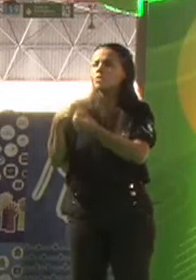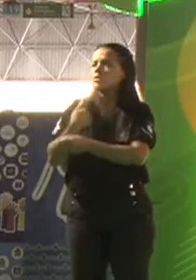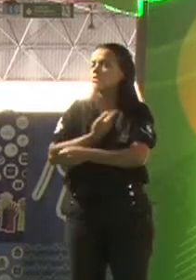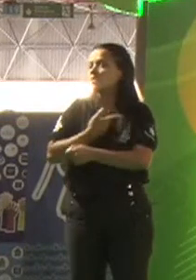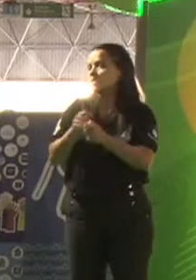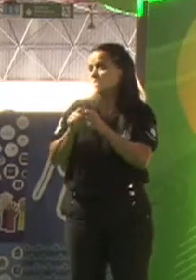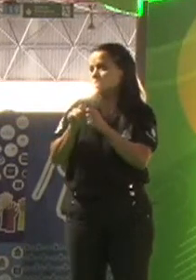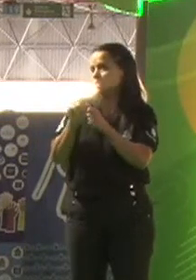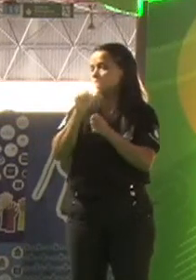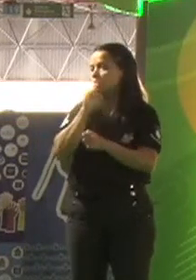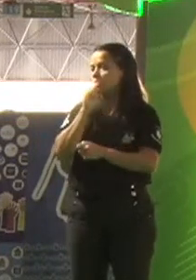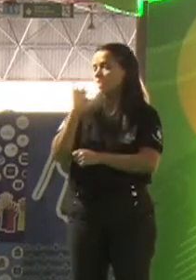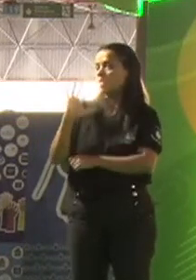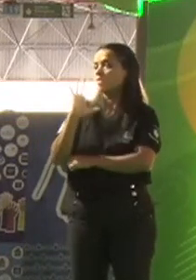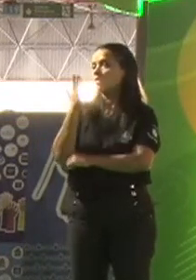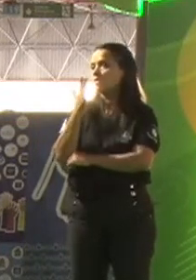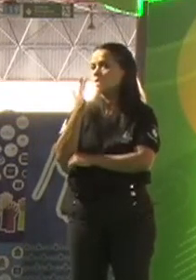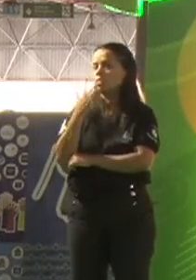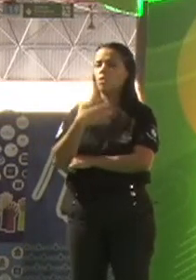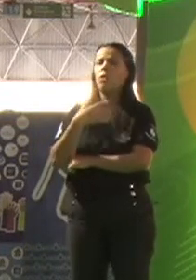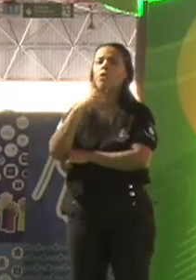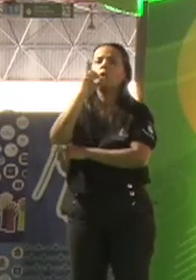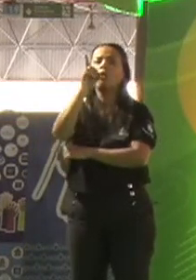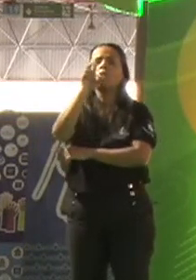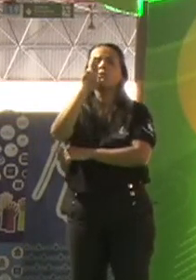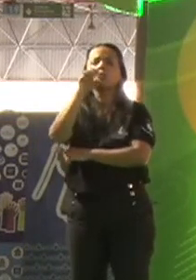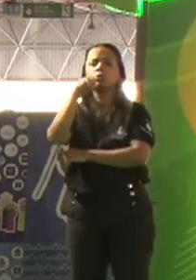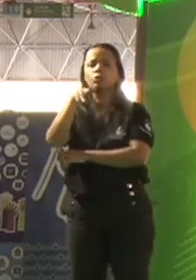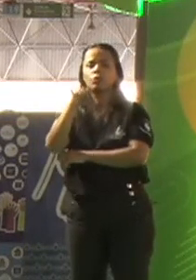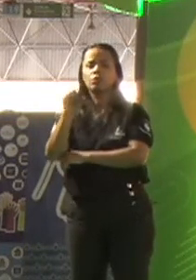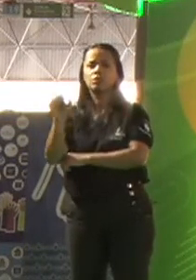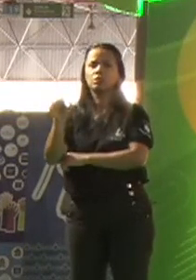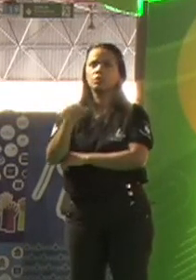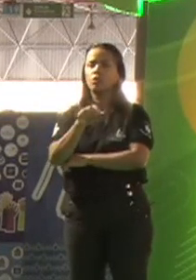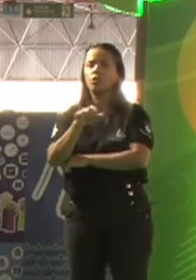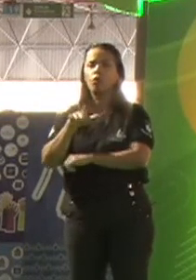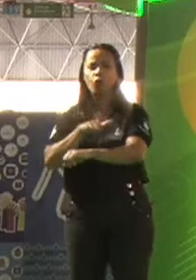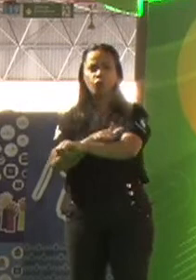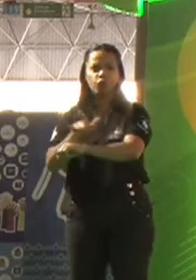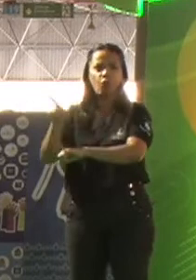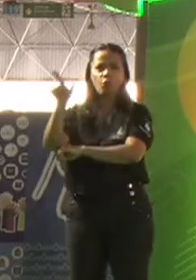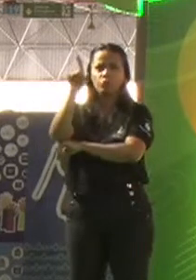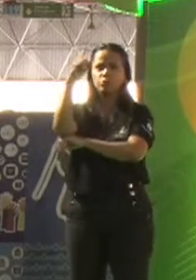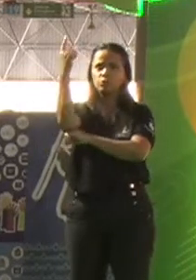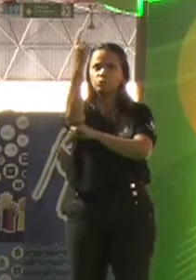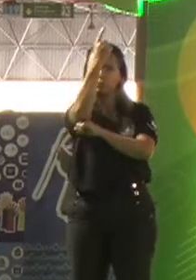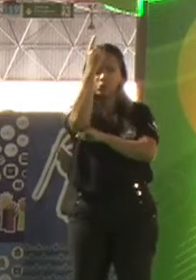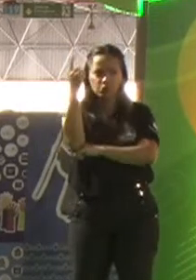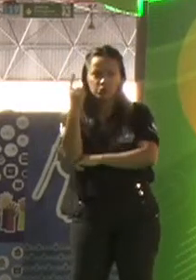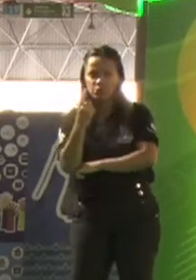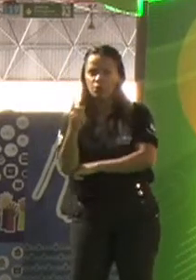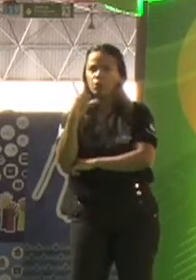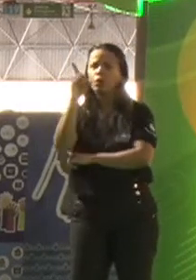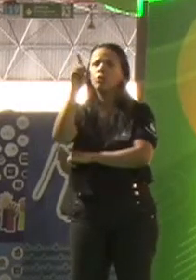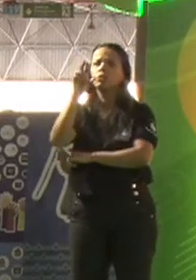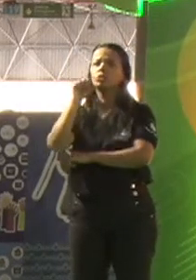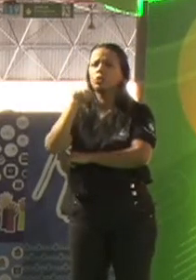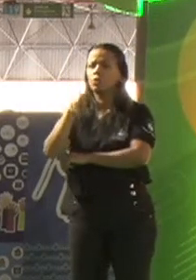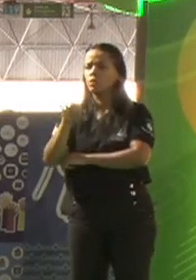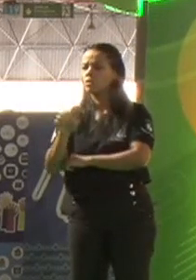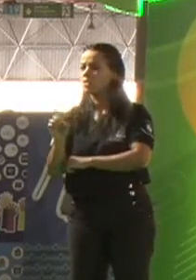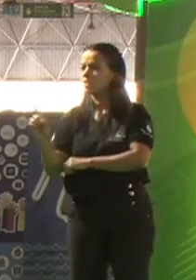a regulação dos drones a regulação de de voo de Drone de uso de Drone veio antes da gente montar uma estratégia